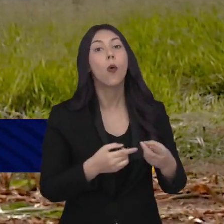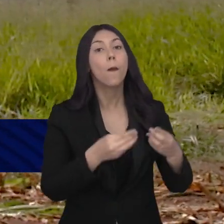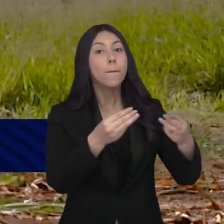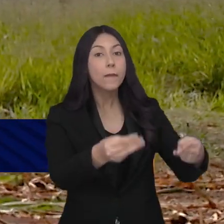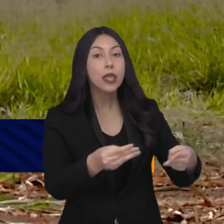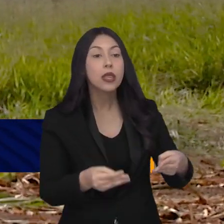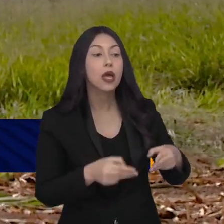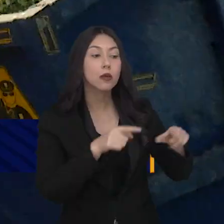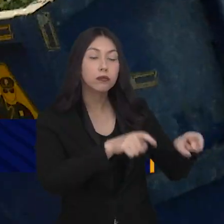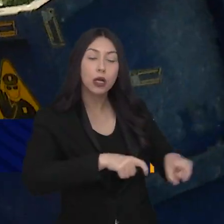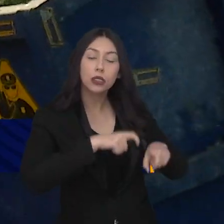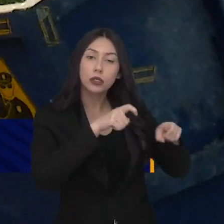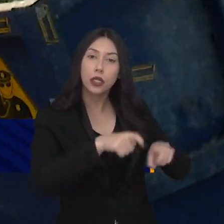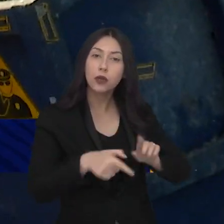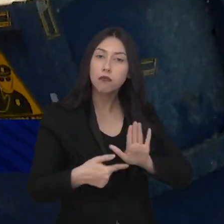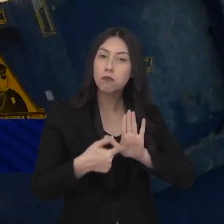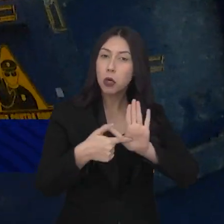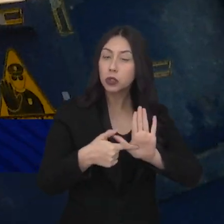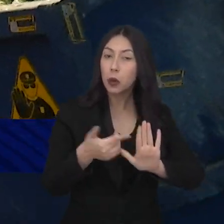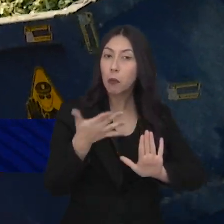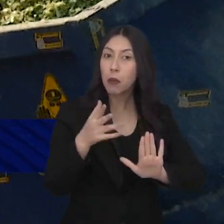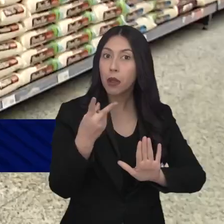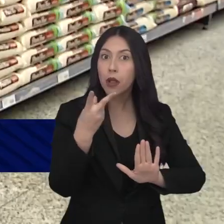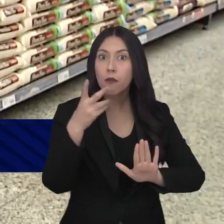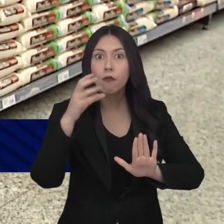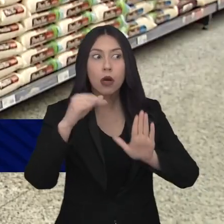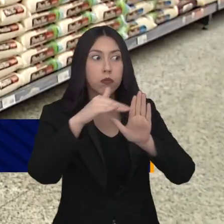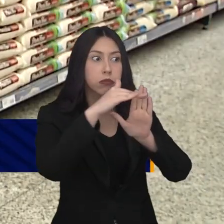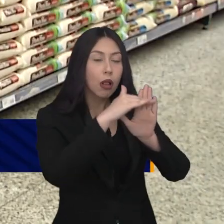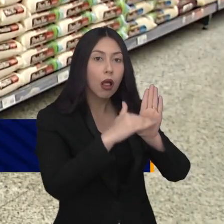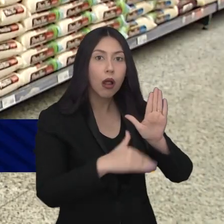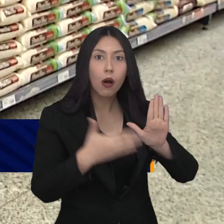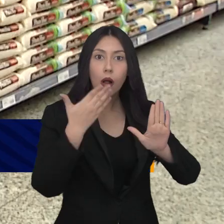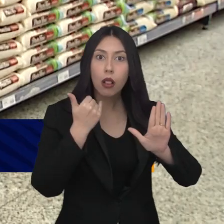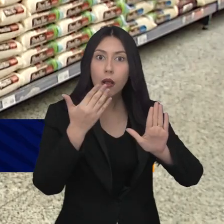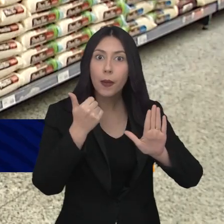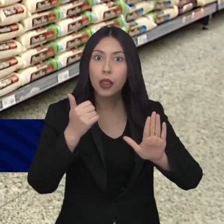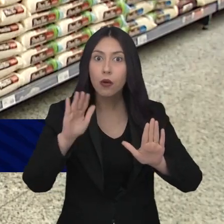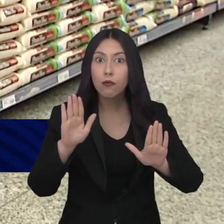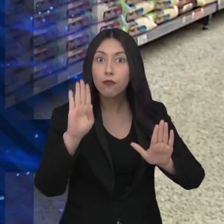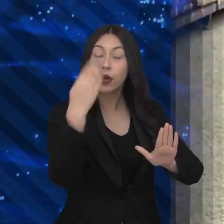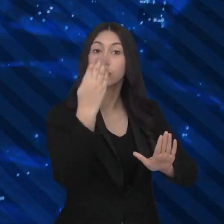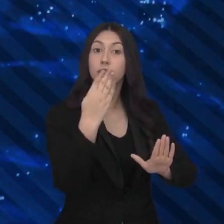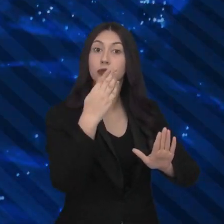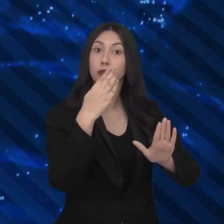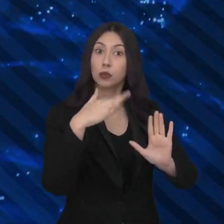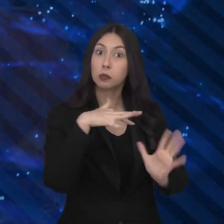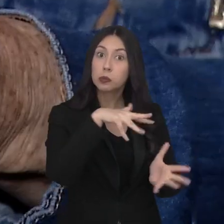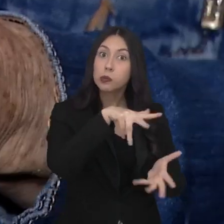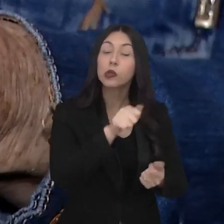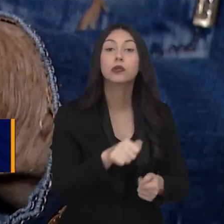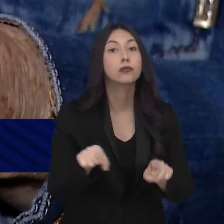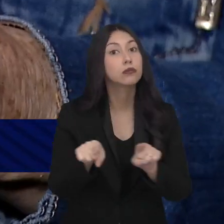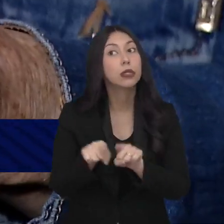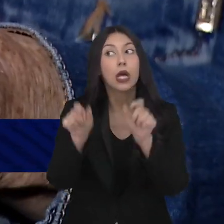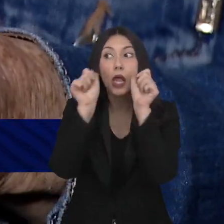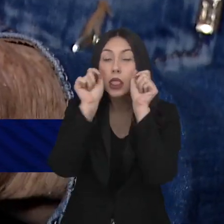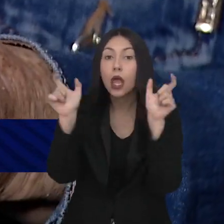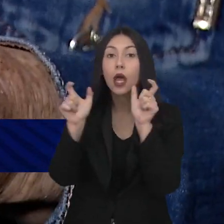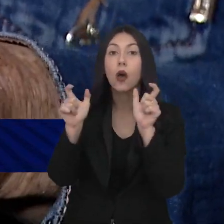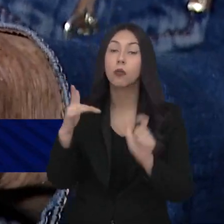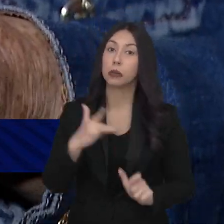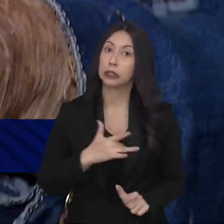e Pecuária do Brasil, apontou ao menos 20 alimentos fraudados no mundo. E atenção com a